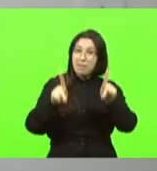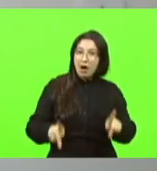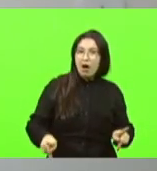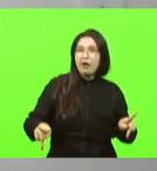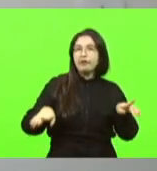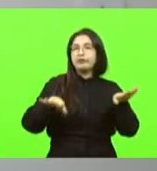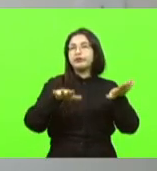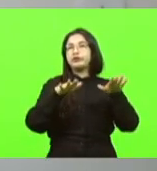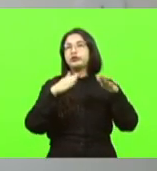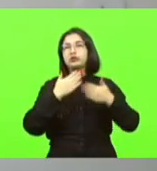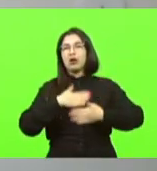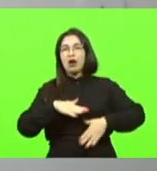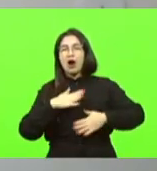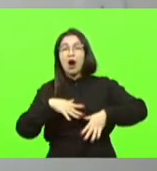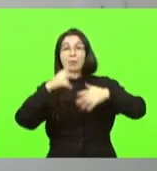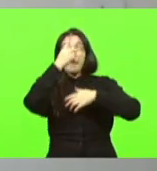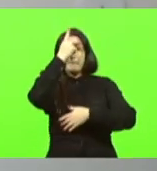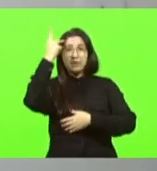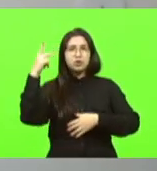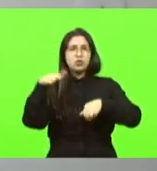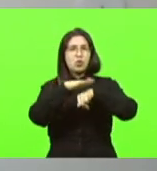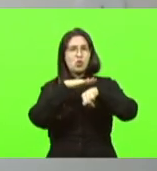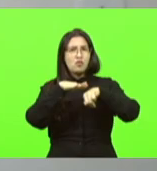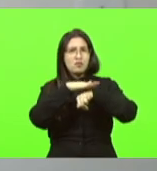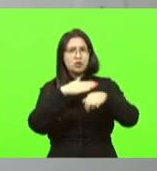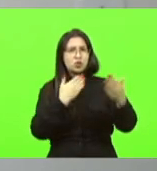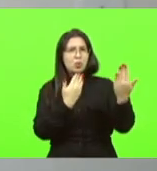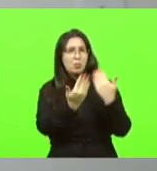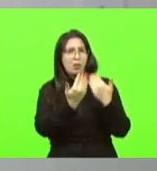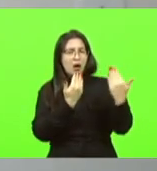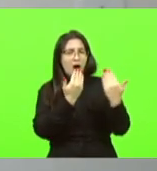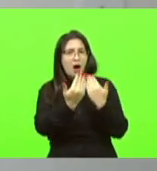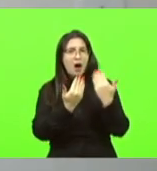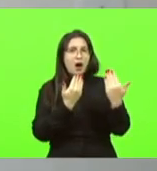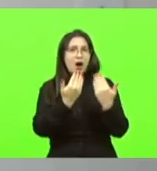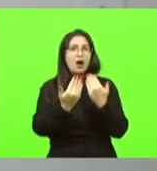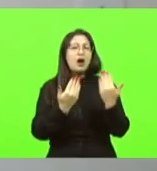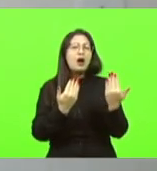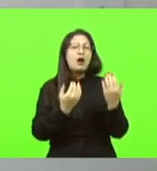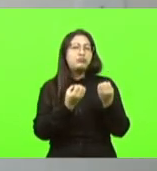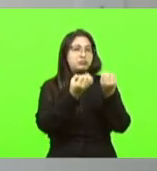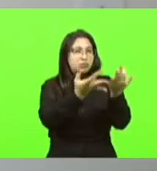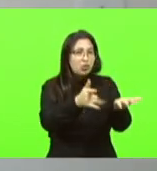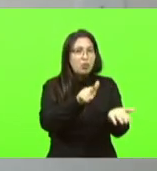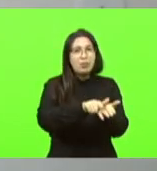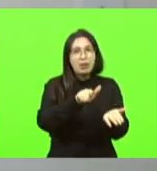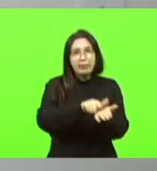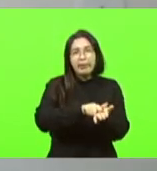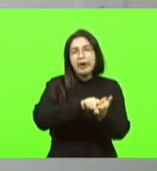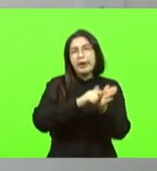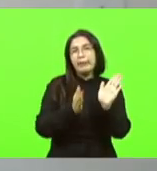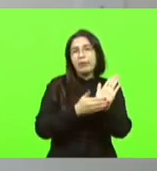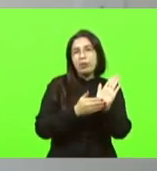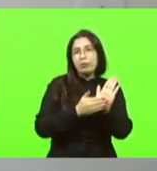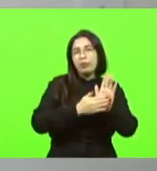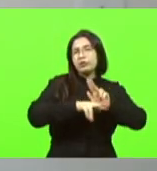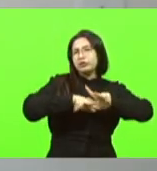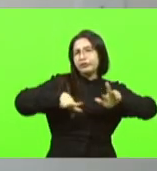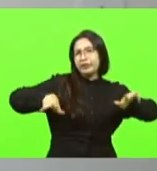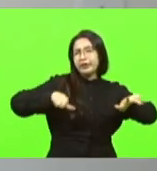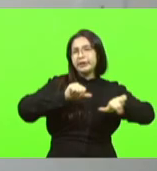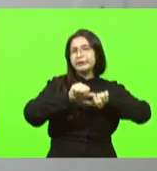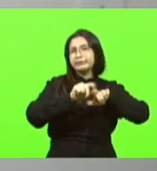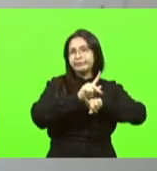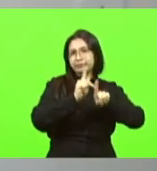harmônica o pessoal vai lá conversor de alô vou ele pegou as propostas relacionadas à reforma